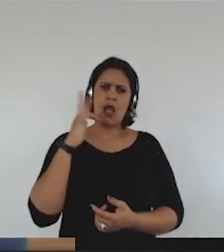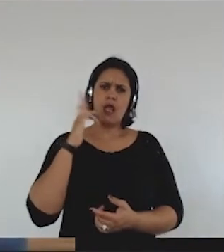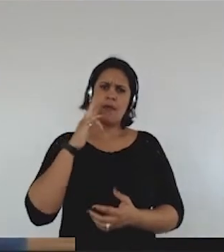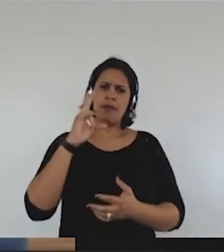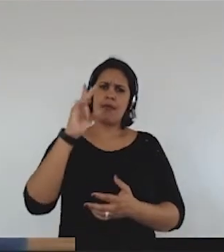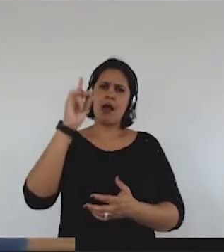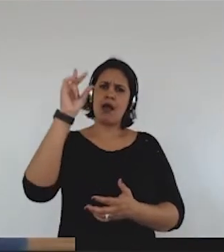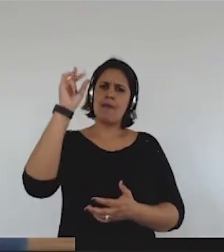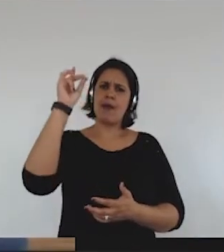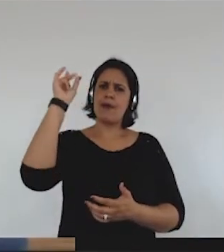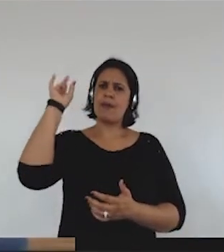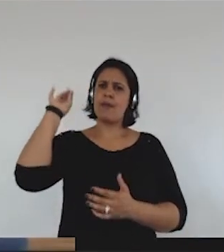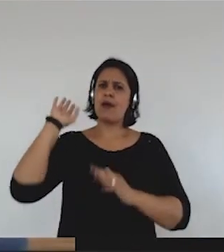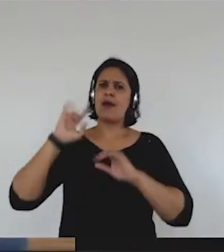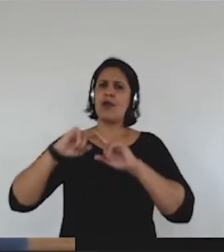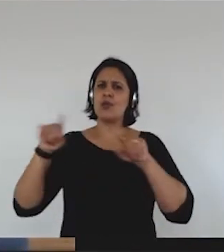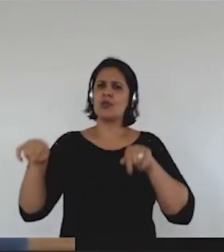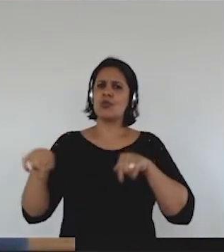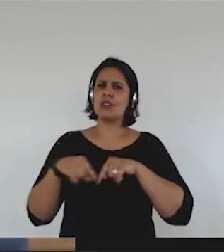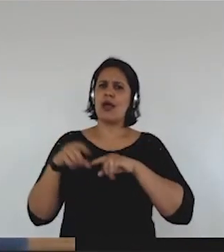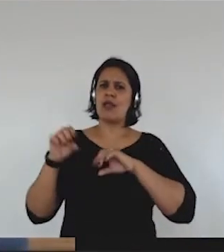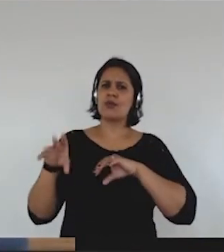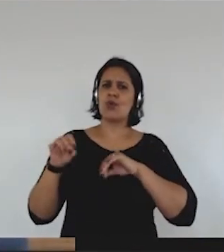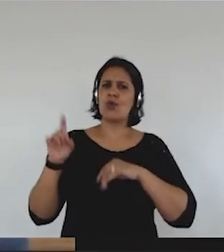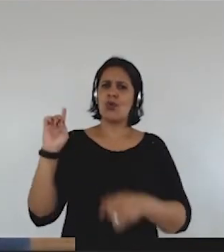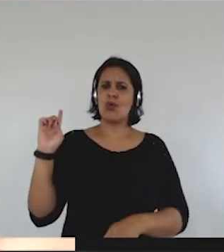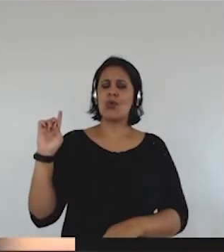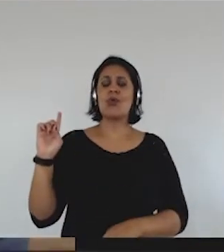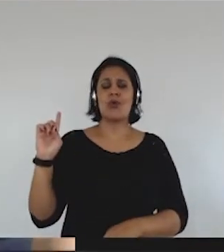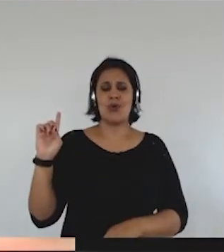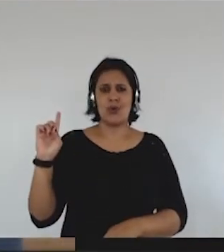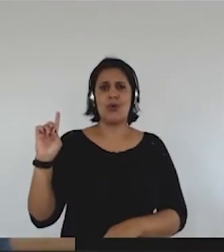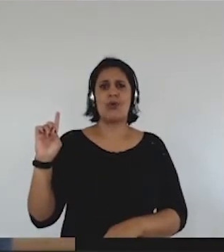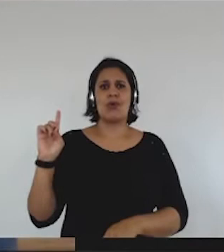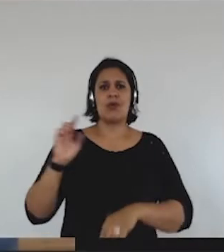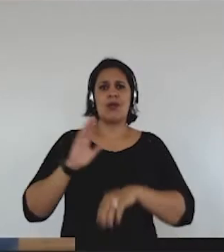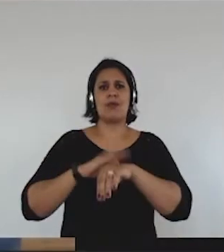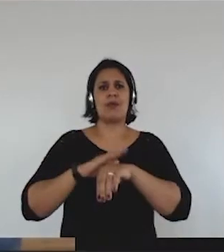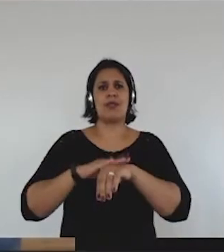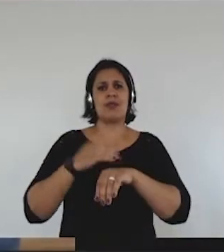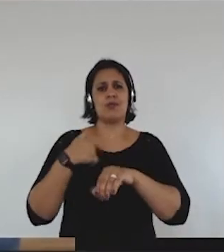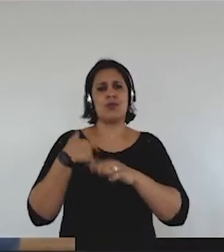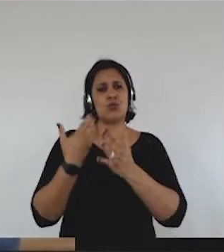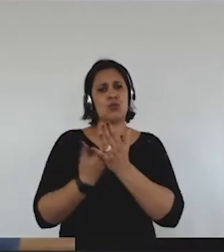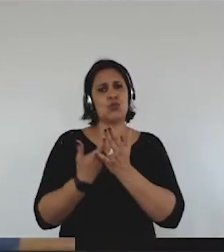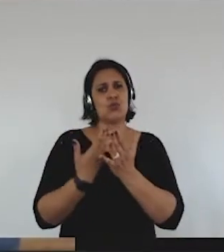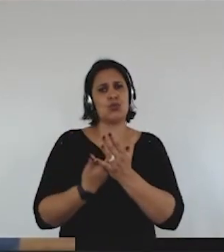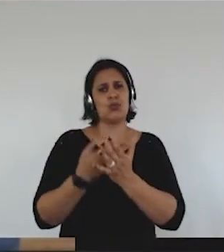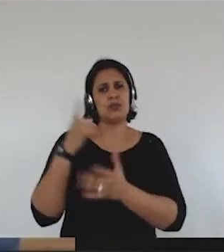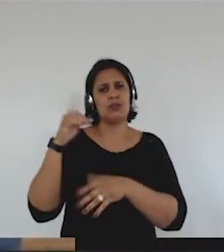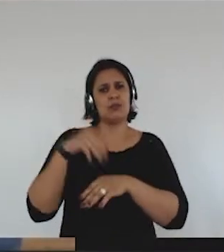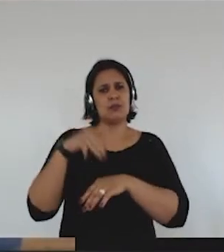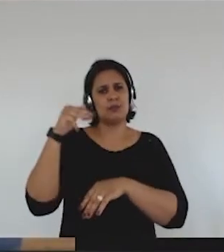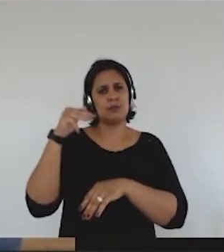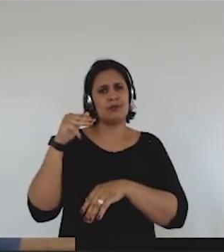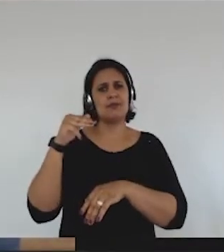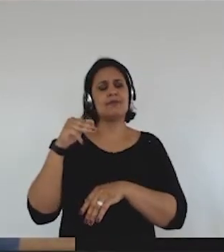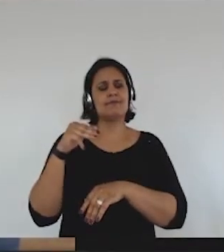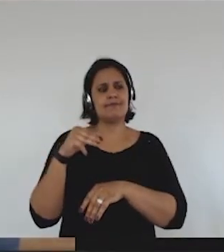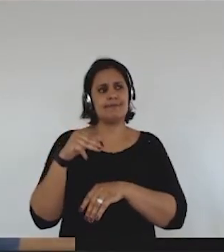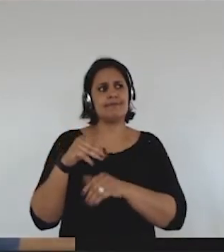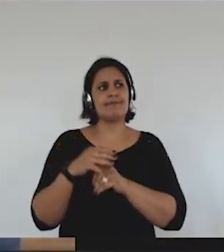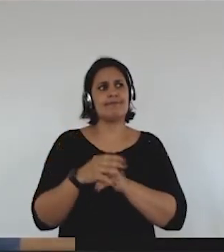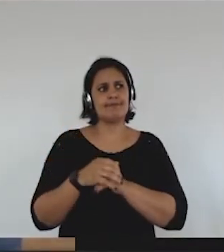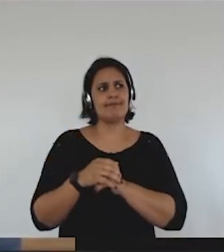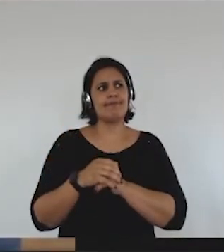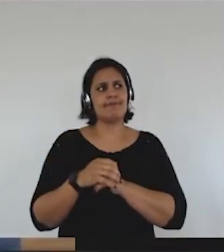os meus bancos, né, para o meu período de créditos do mestrado em